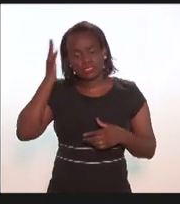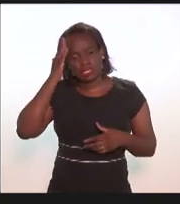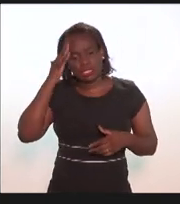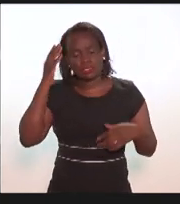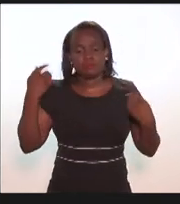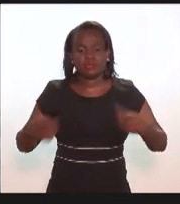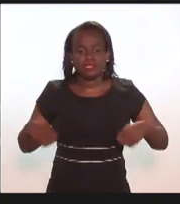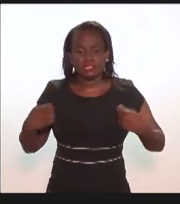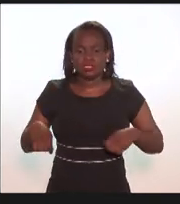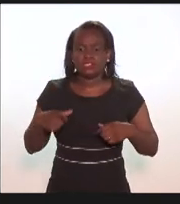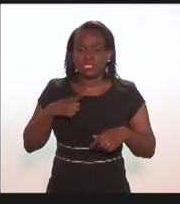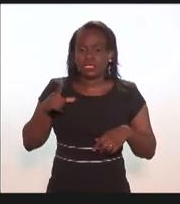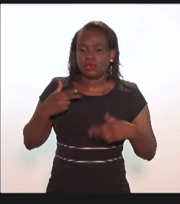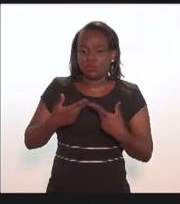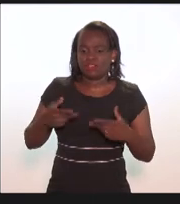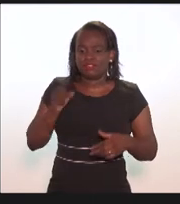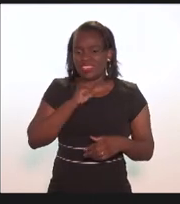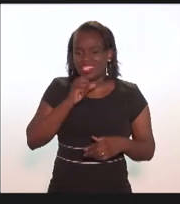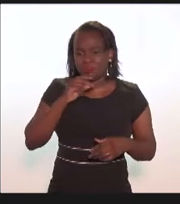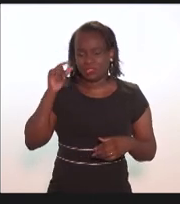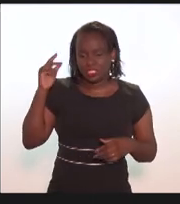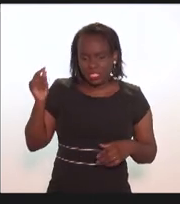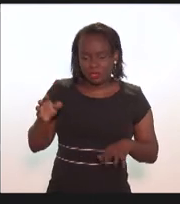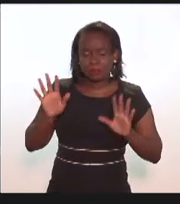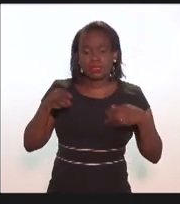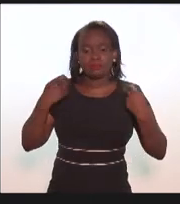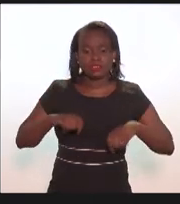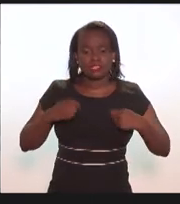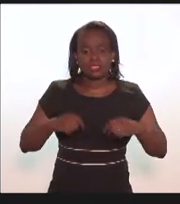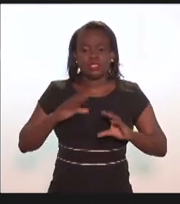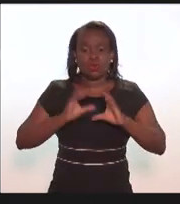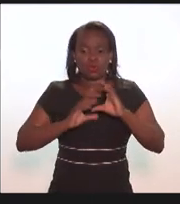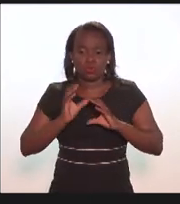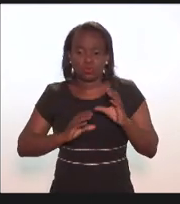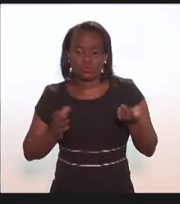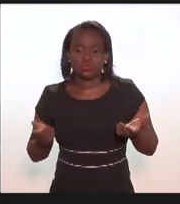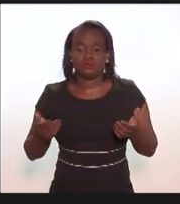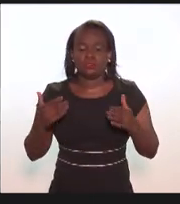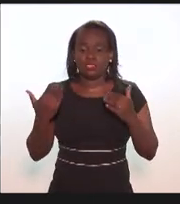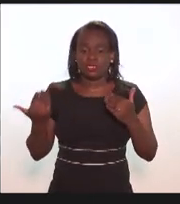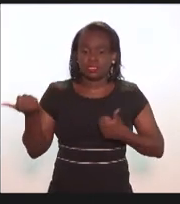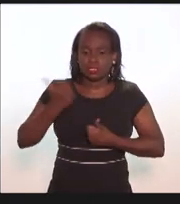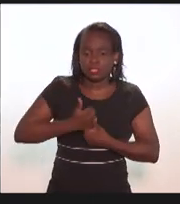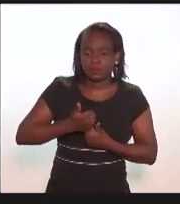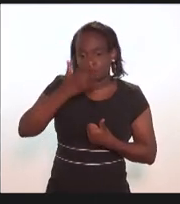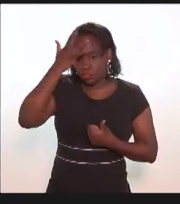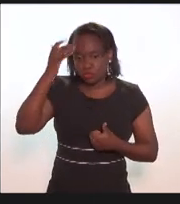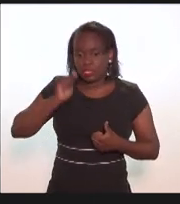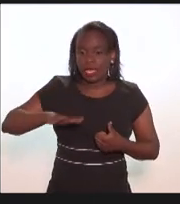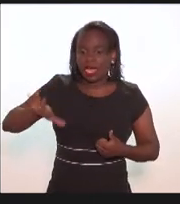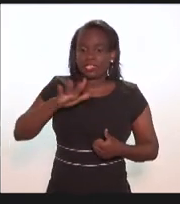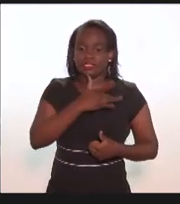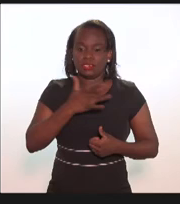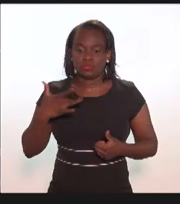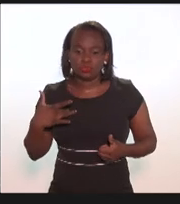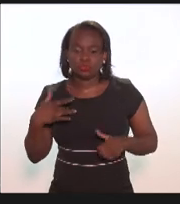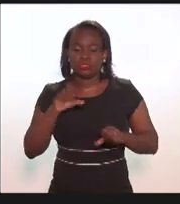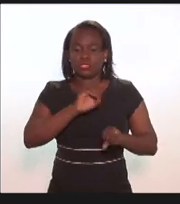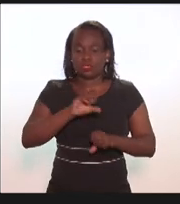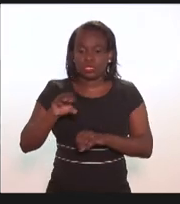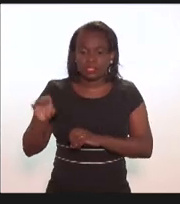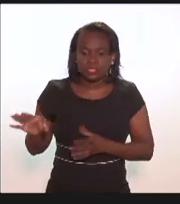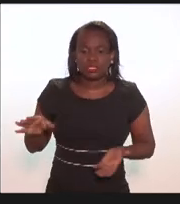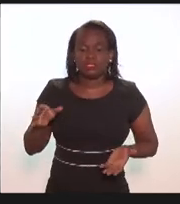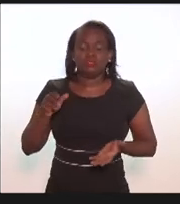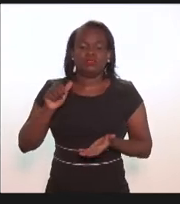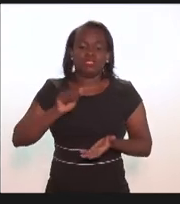funcionalismo envelhecido. Com certeza, nós vamos precisar de concursos para repor profissionais na área de saúde, na área de educação, na